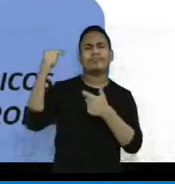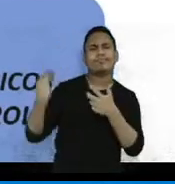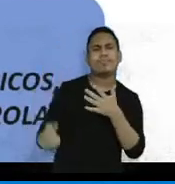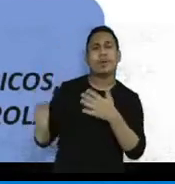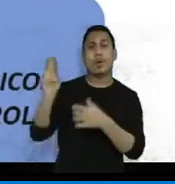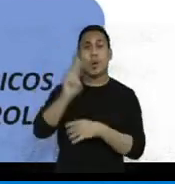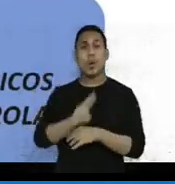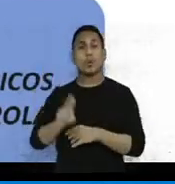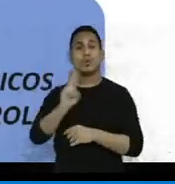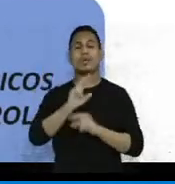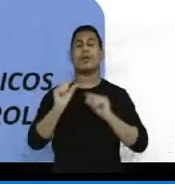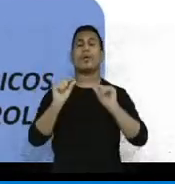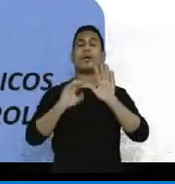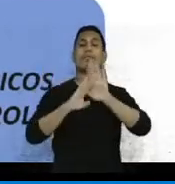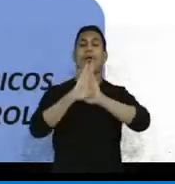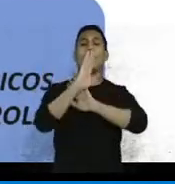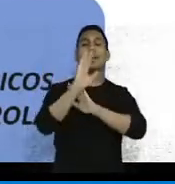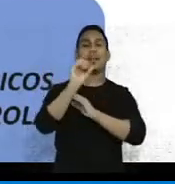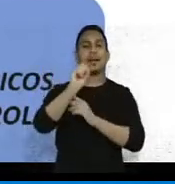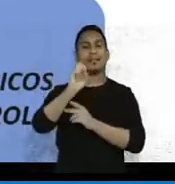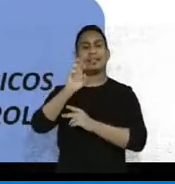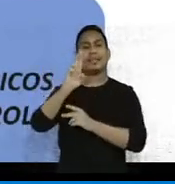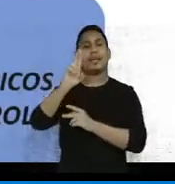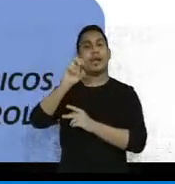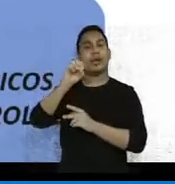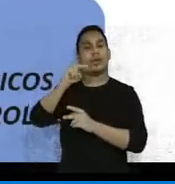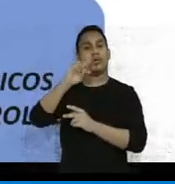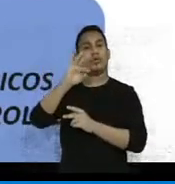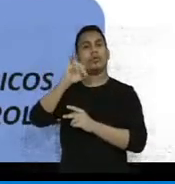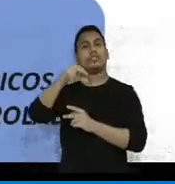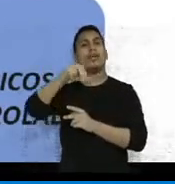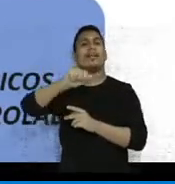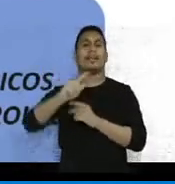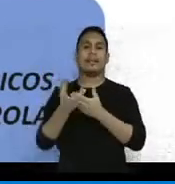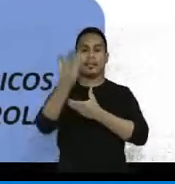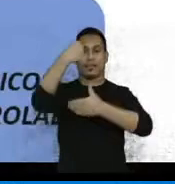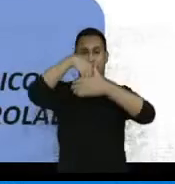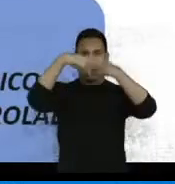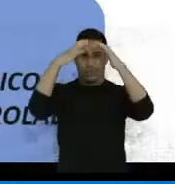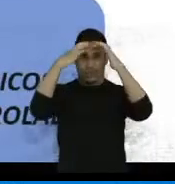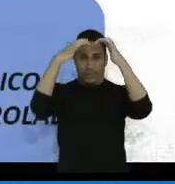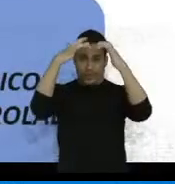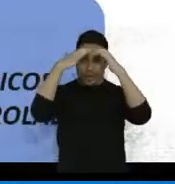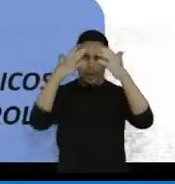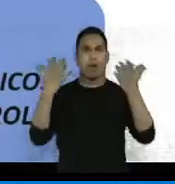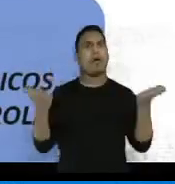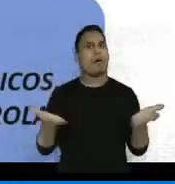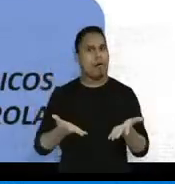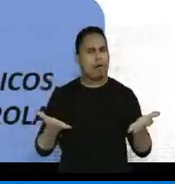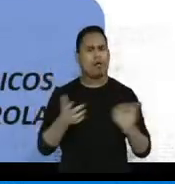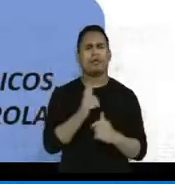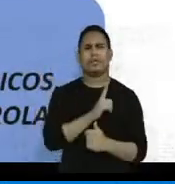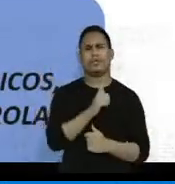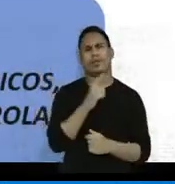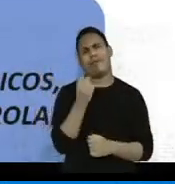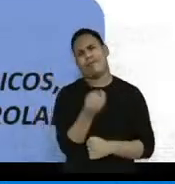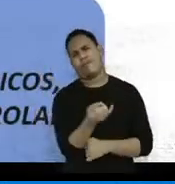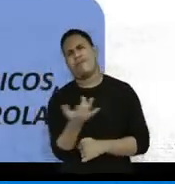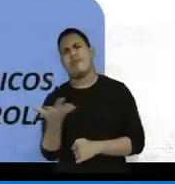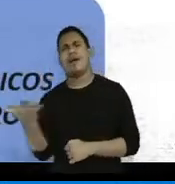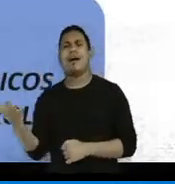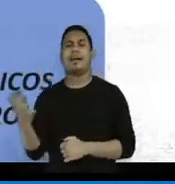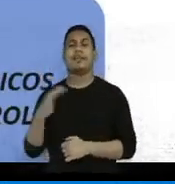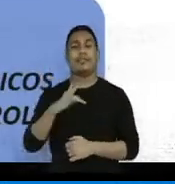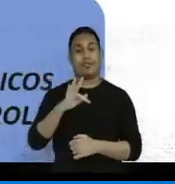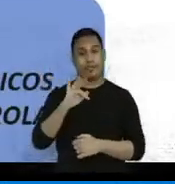cérebro? Hoje, nós temos vários fitoterápicos que utilizamos na prática clínica com bastante eficiência,